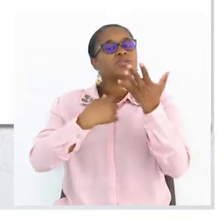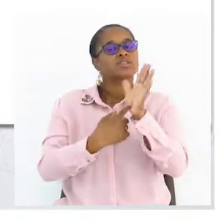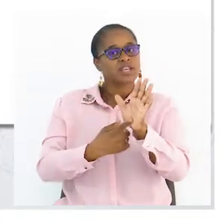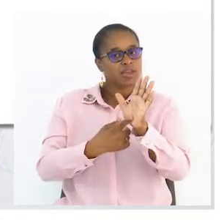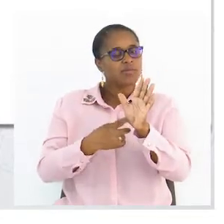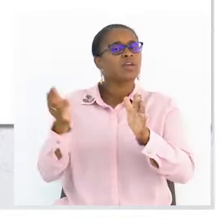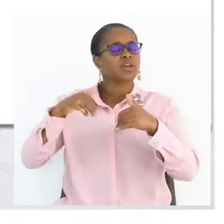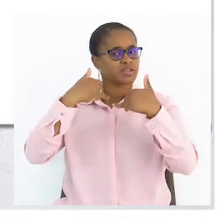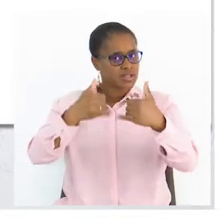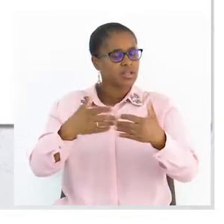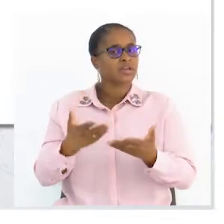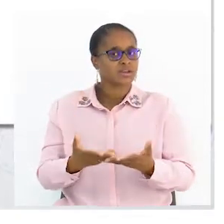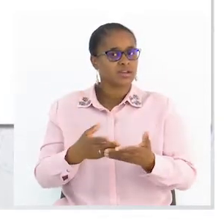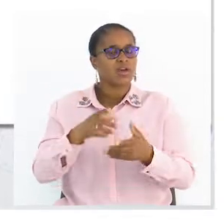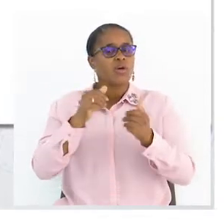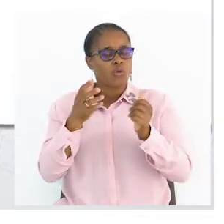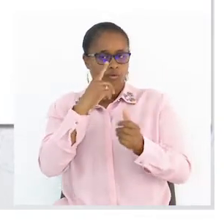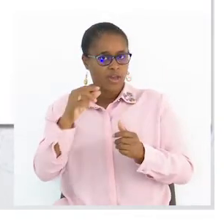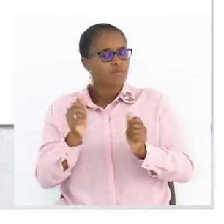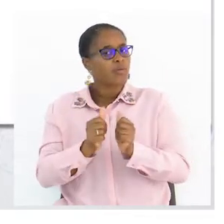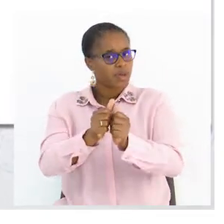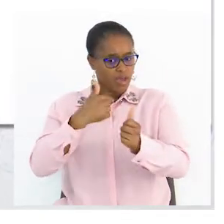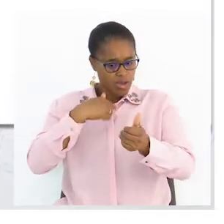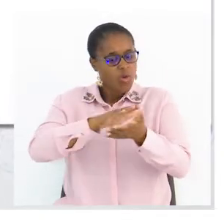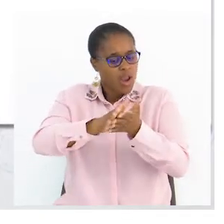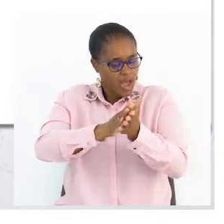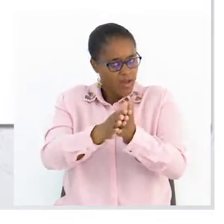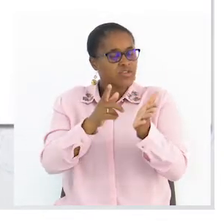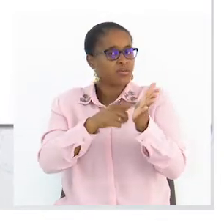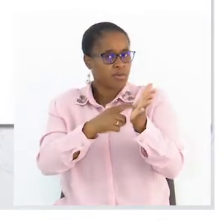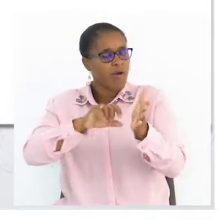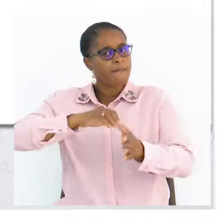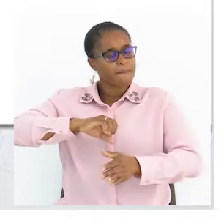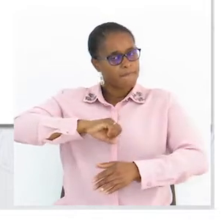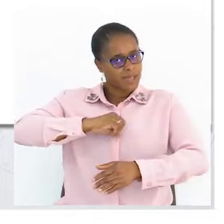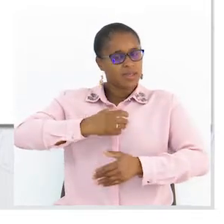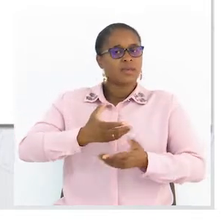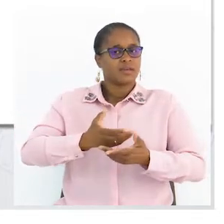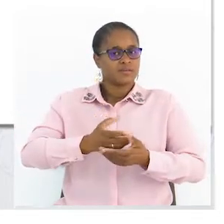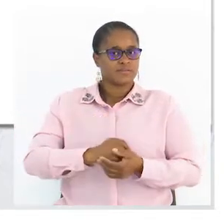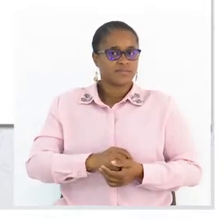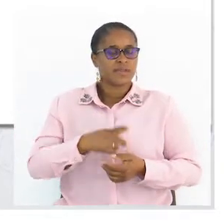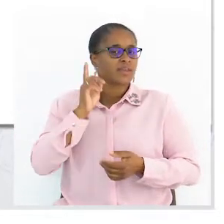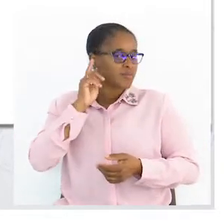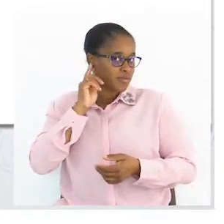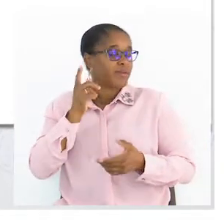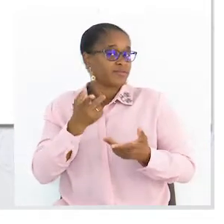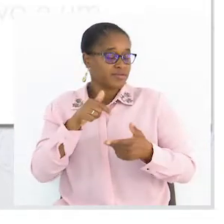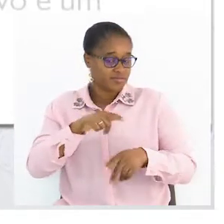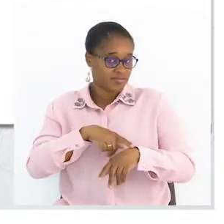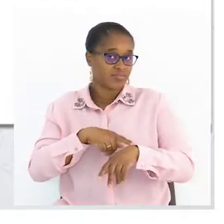verbo é acompanhado. Eu lavo as minhas mãos. Obviamente, neste momento agora, é fundamental lavar as